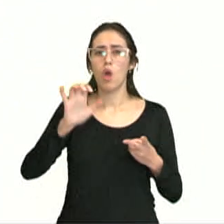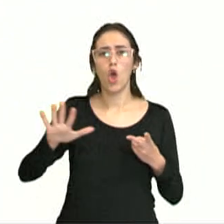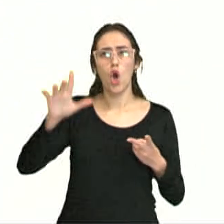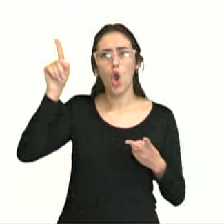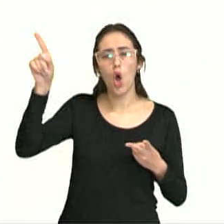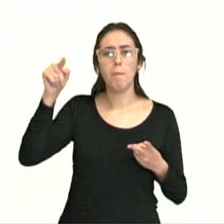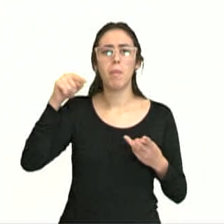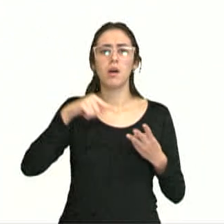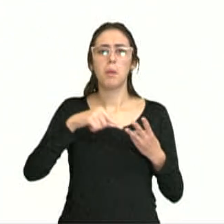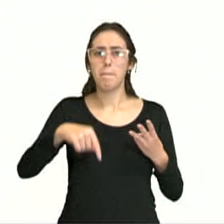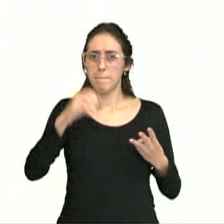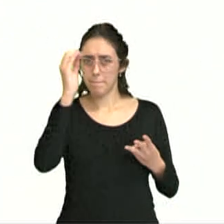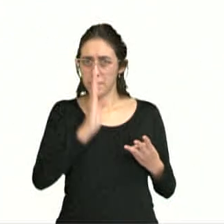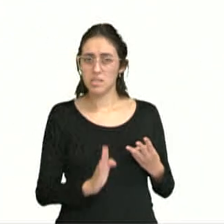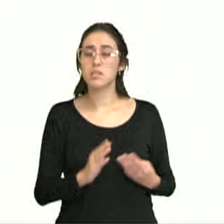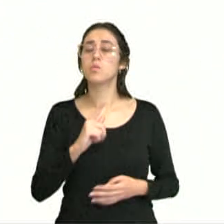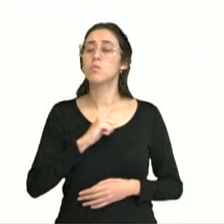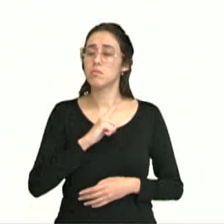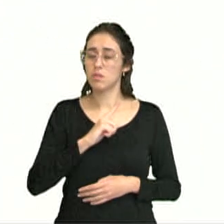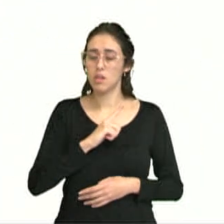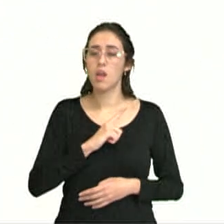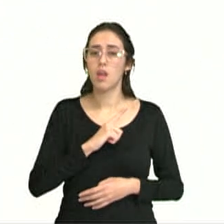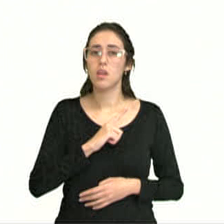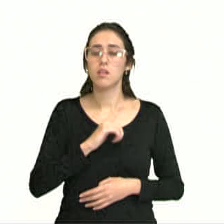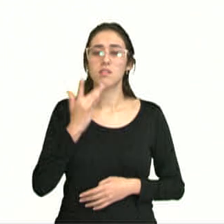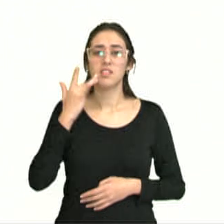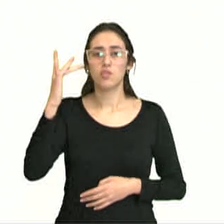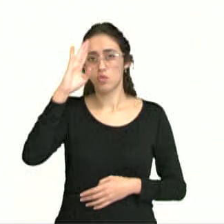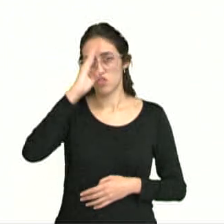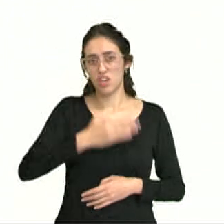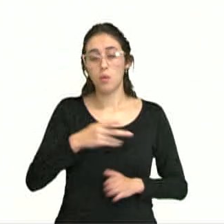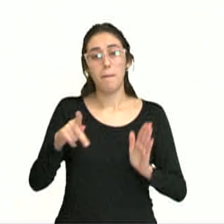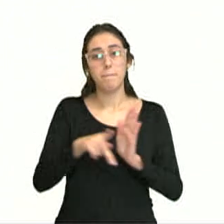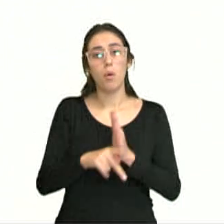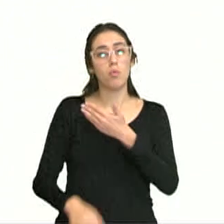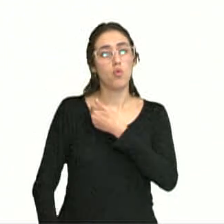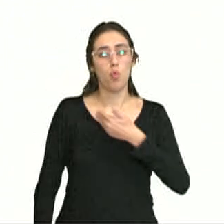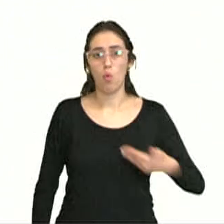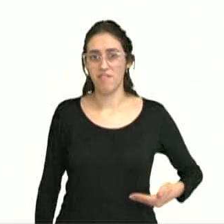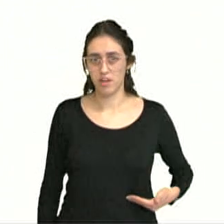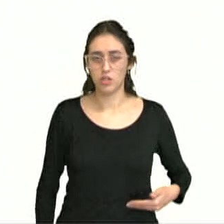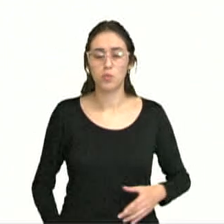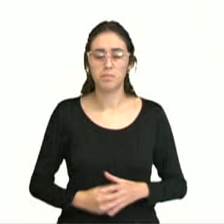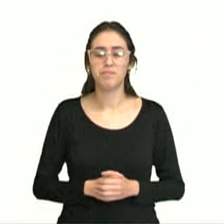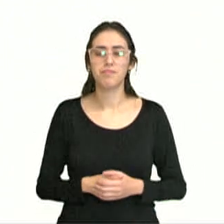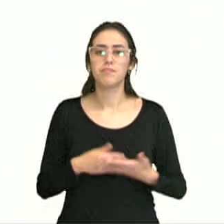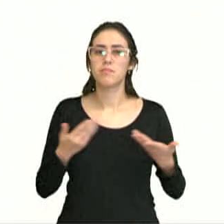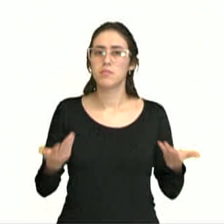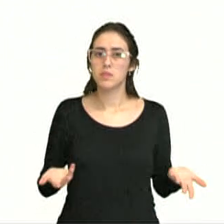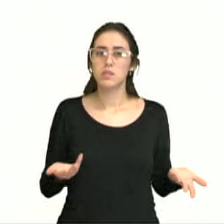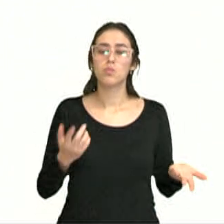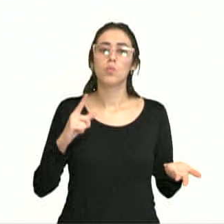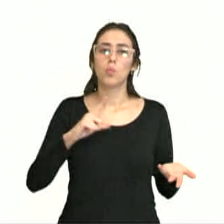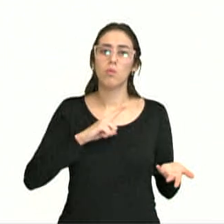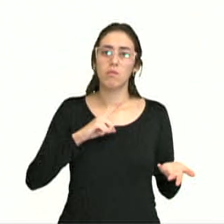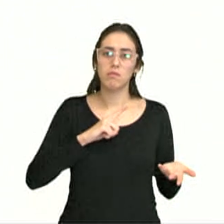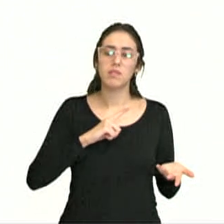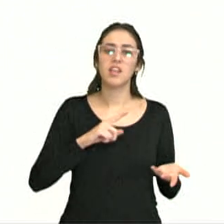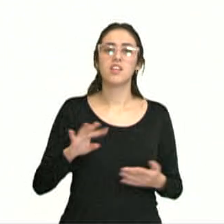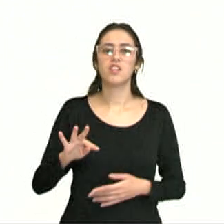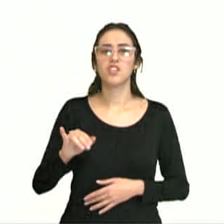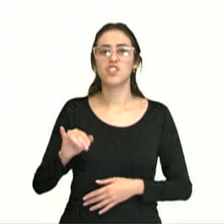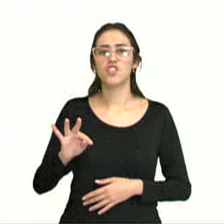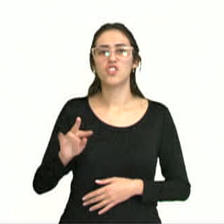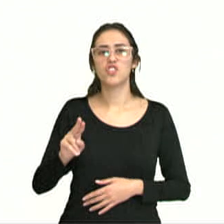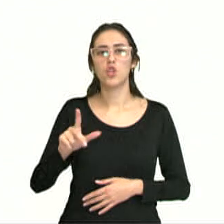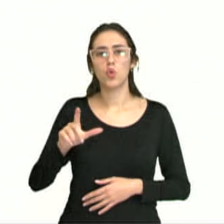Brasil, que são garantidos exatamente pelo governo, pelo país, né? Então, ele lança esses títulos para